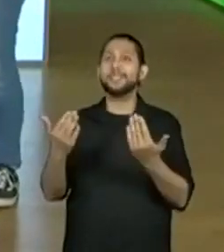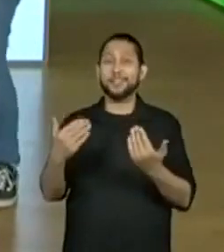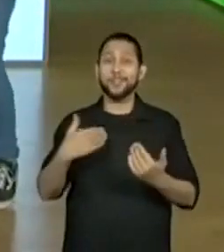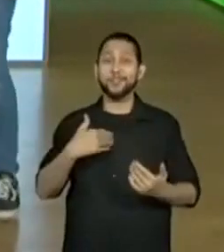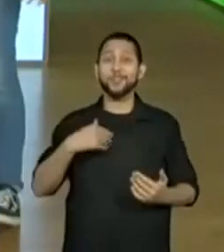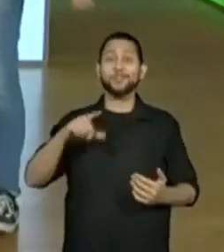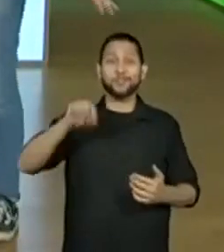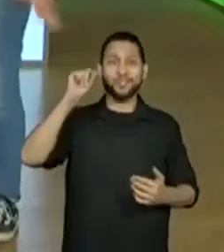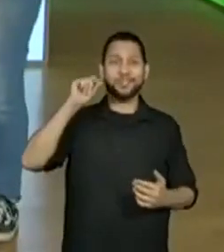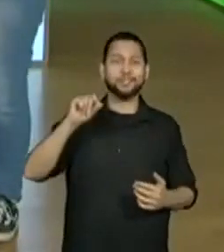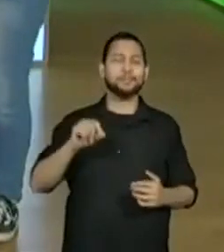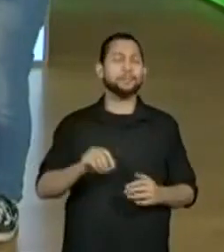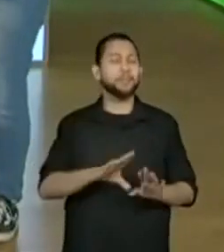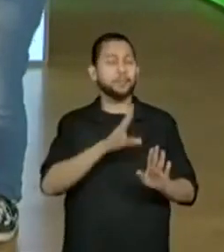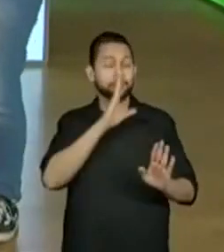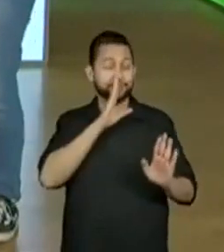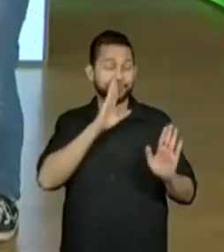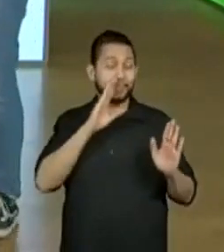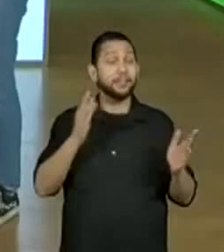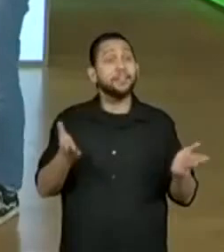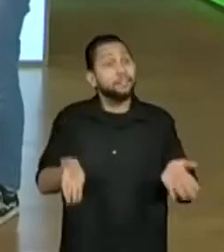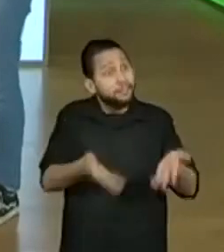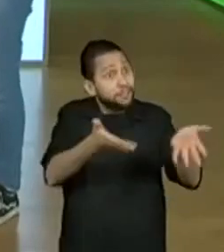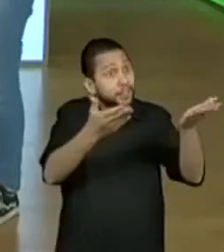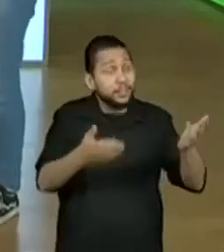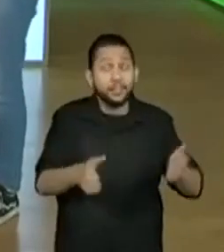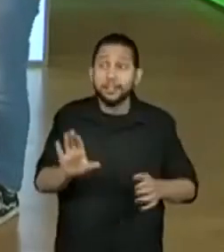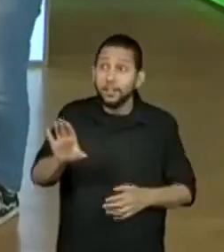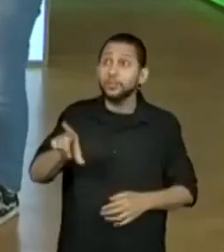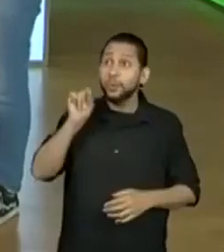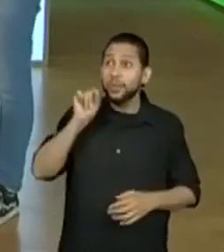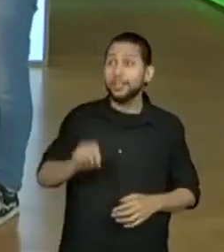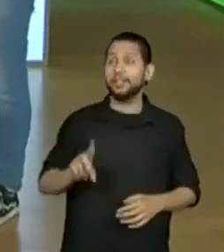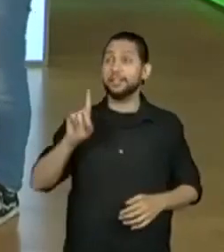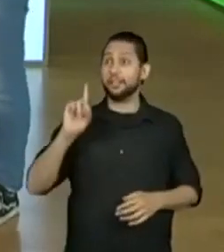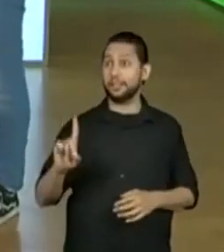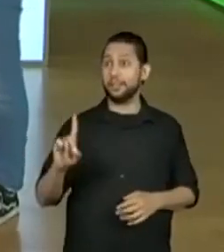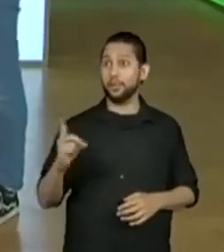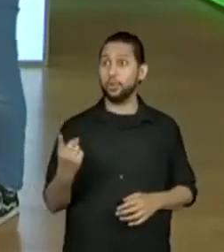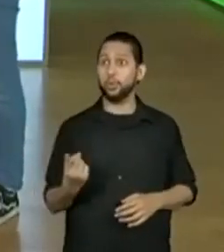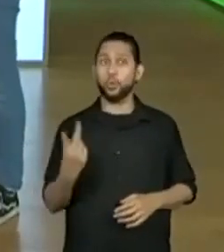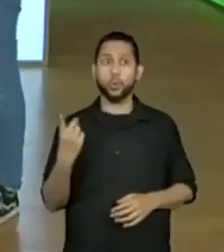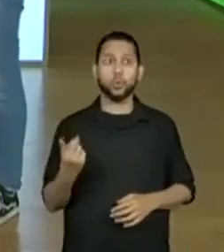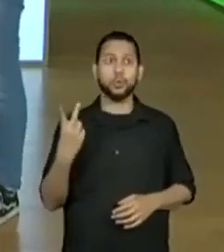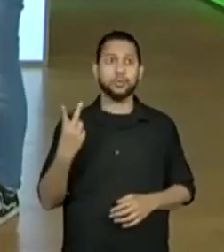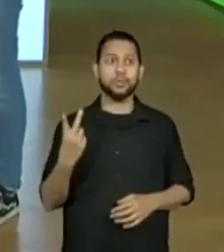Eu quero... Eu não vou comentar. Vai logo. Vamos lá, eu quero o D12.